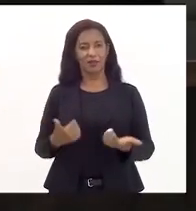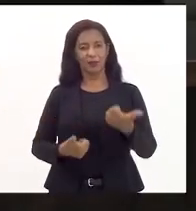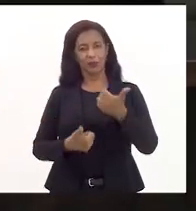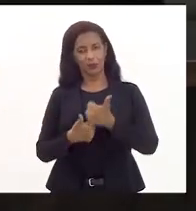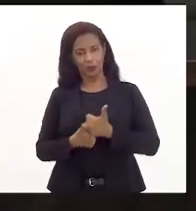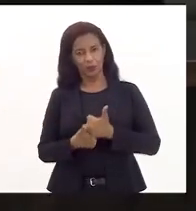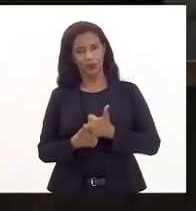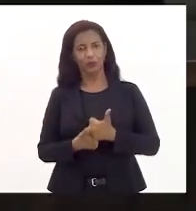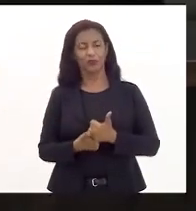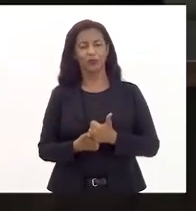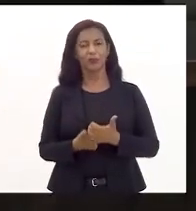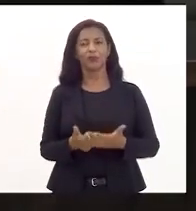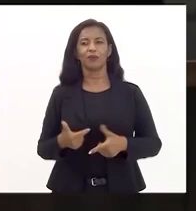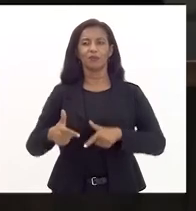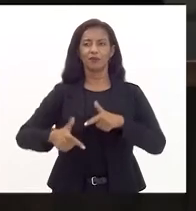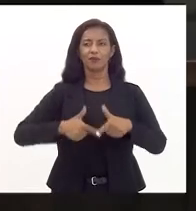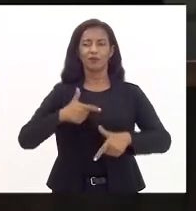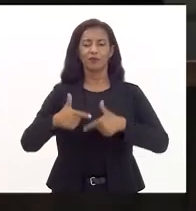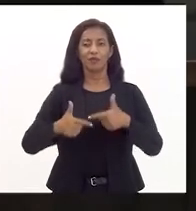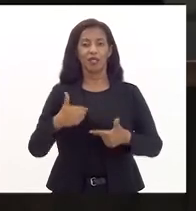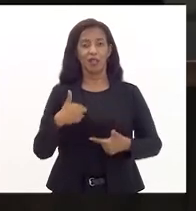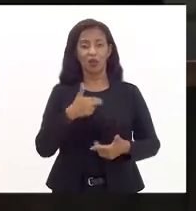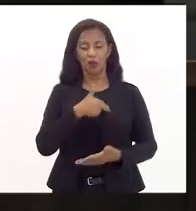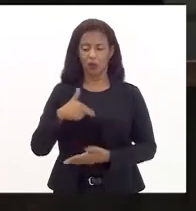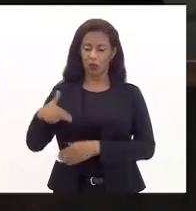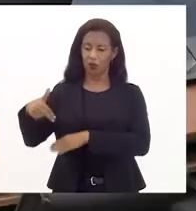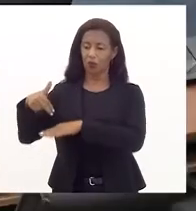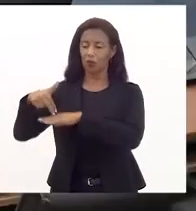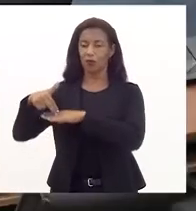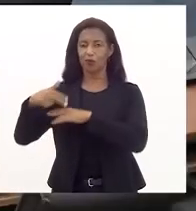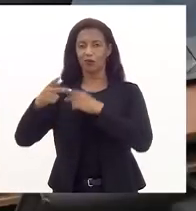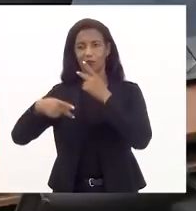ser o presidente, presidir esses trabalhos enquanto eu vou discursar.